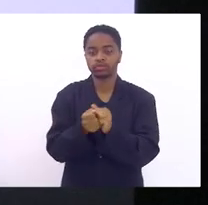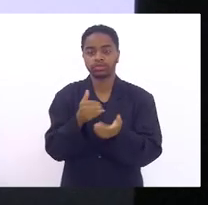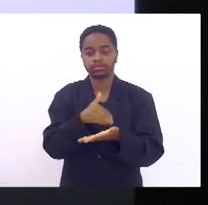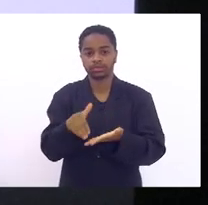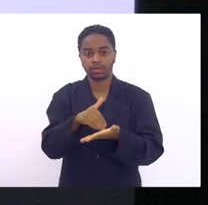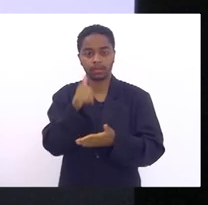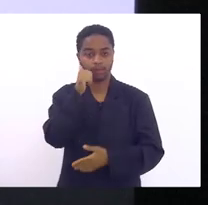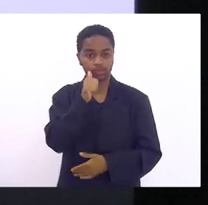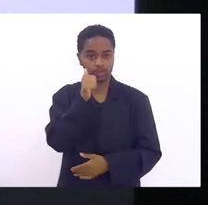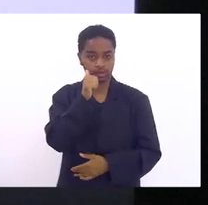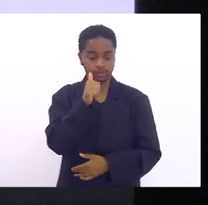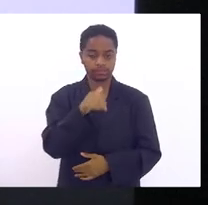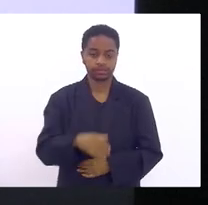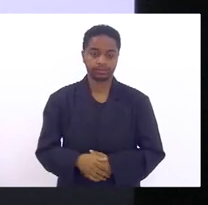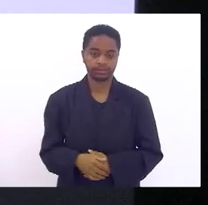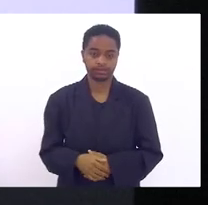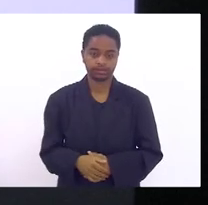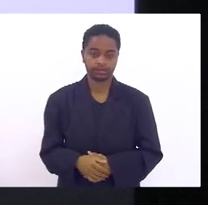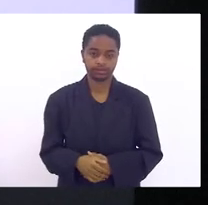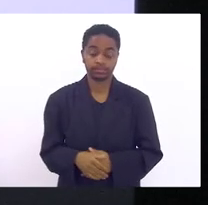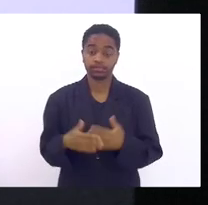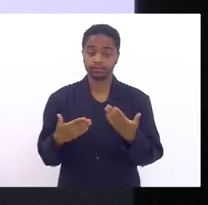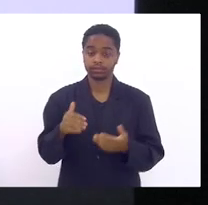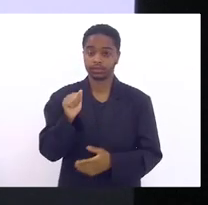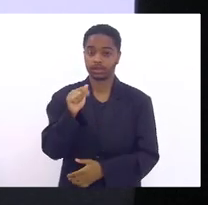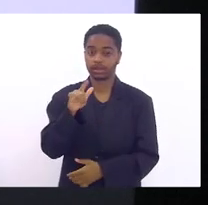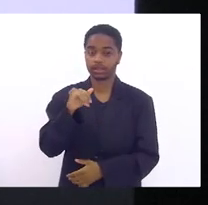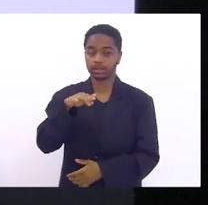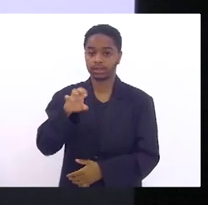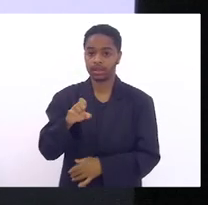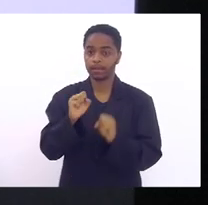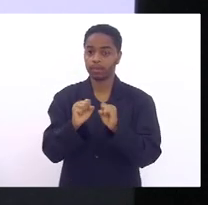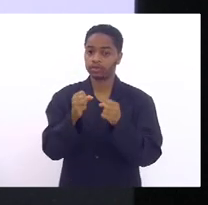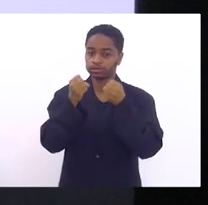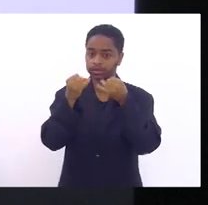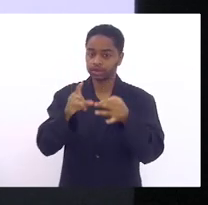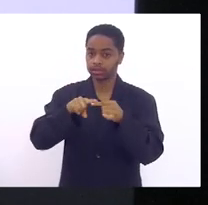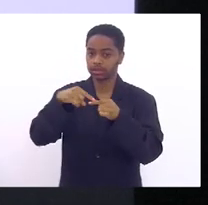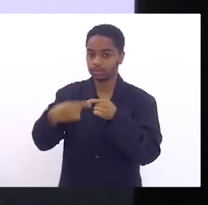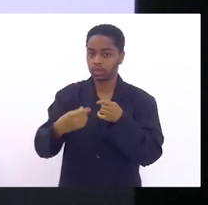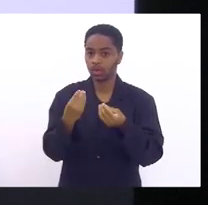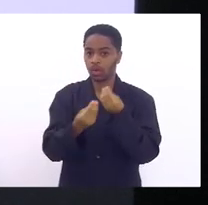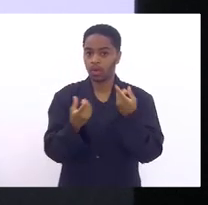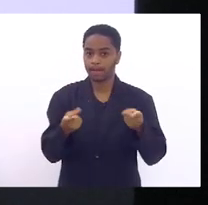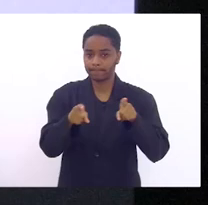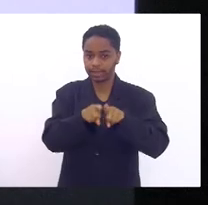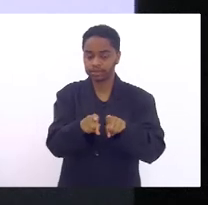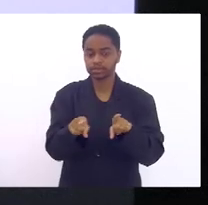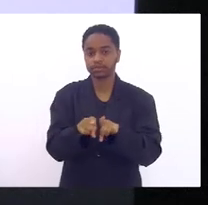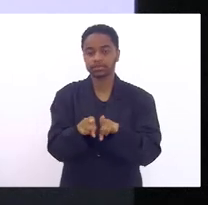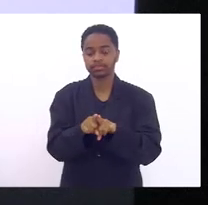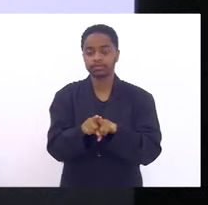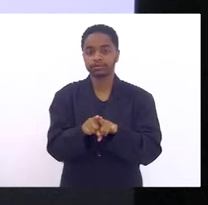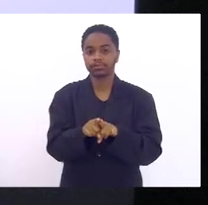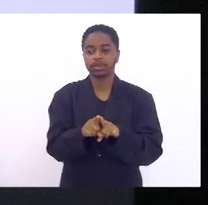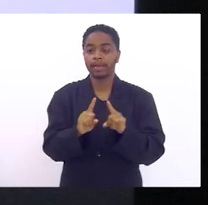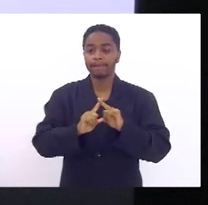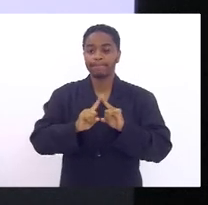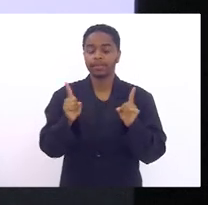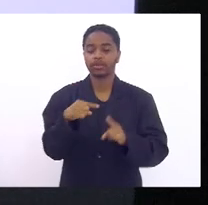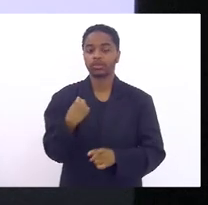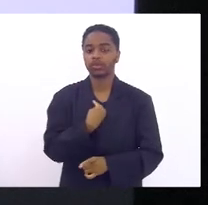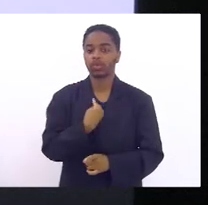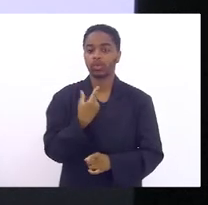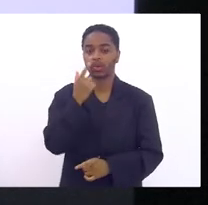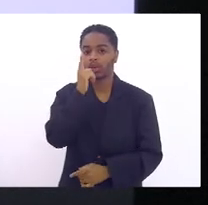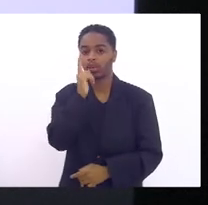é Aline inglês pode falar mais um pouquinho dessa dessa parceria mas a gente conseguiu no Outubro